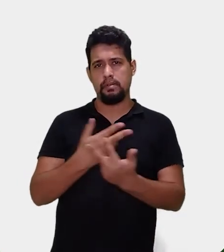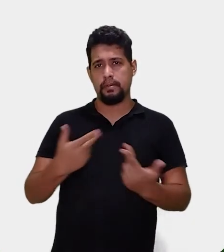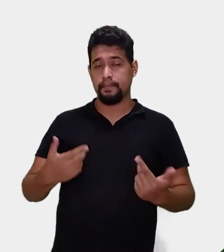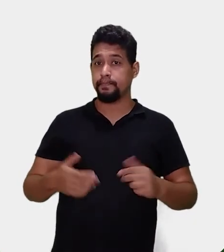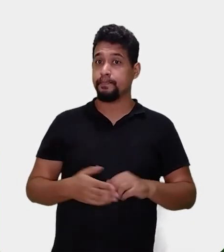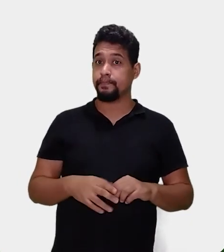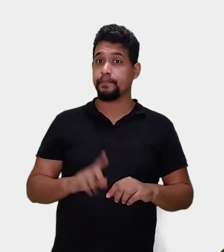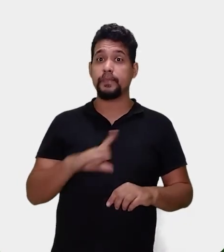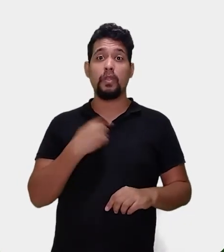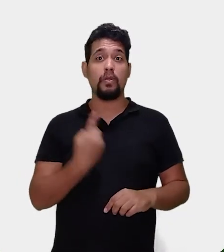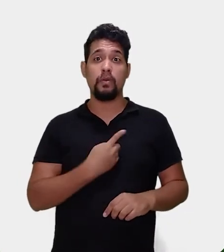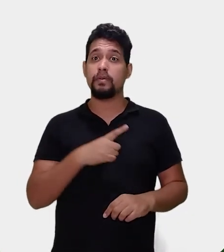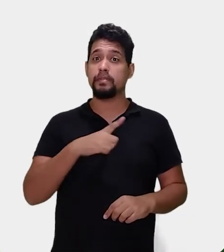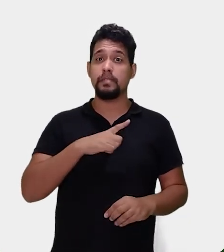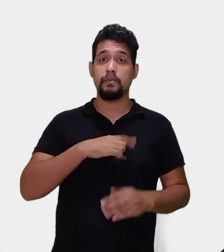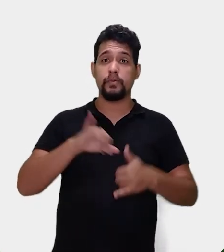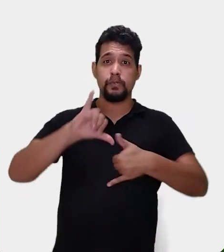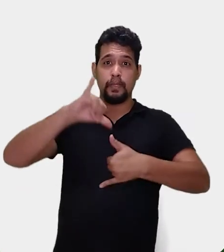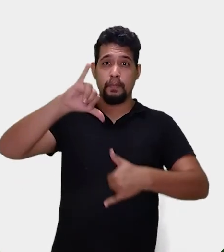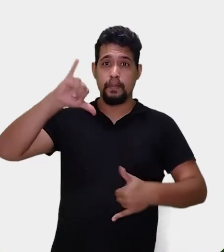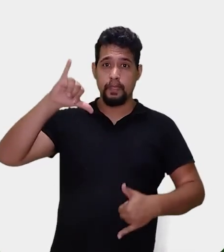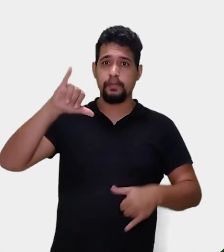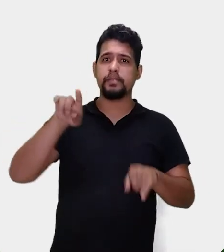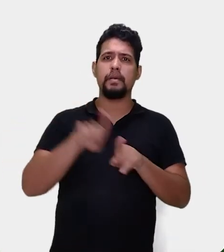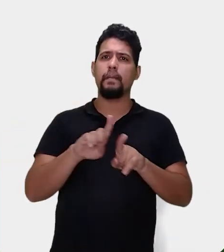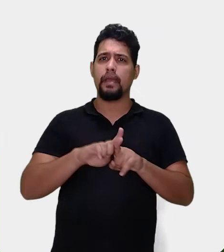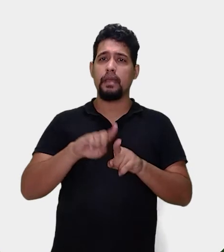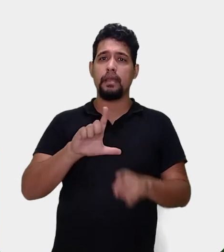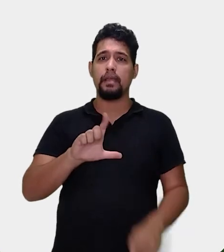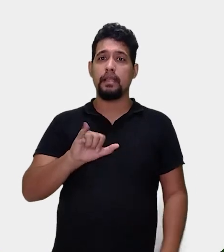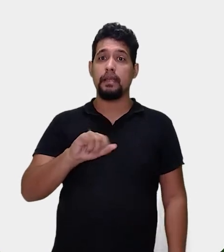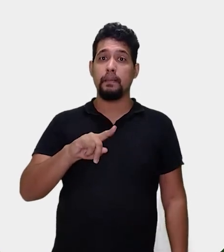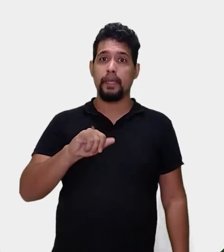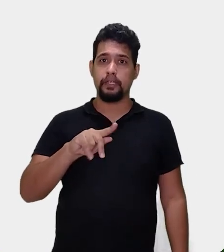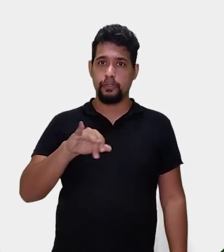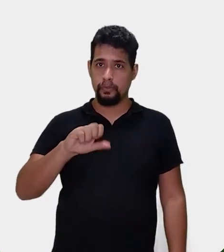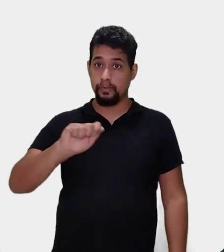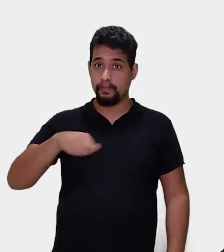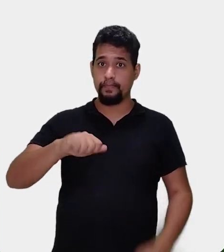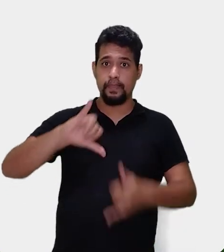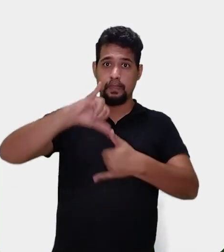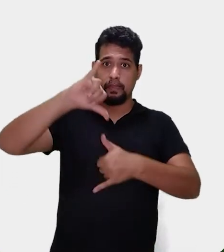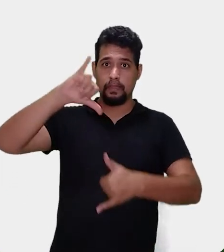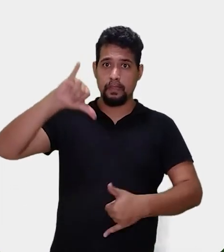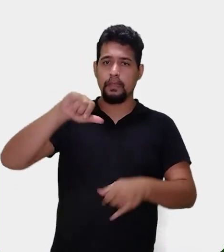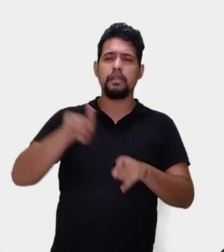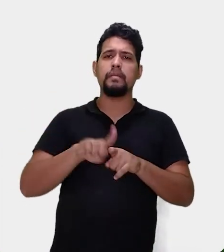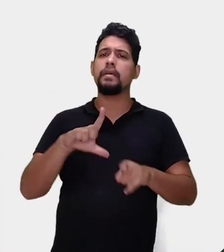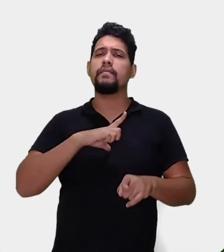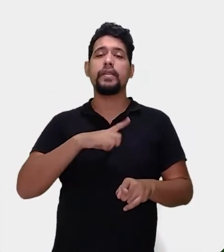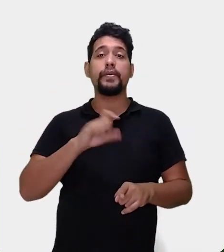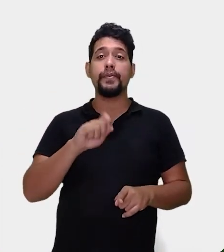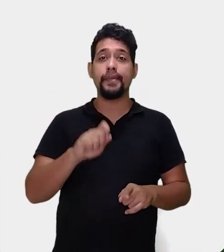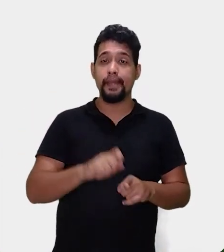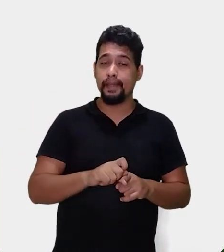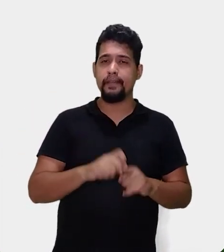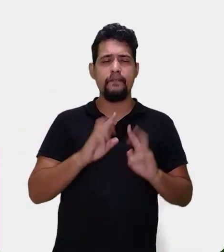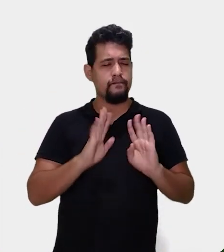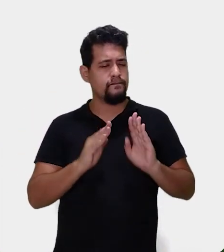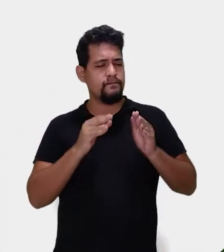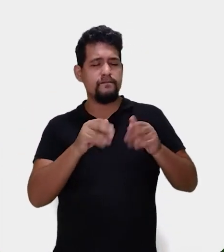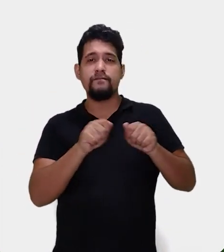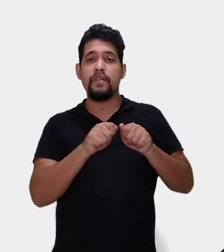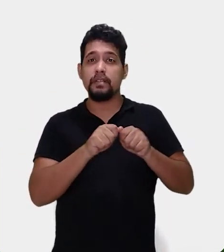formadas. Nós temos os lipídios, né? Os lipídios, eles vão formar tanto, eles vão ser importantes tanto na forma de